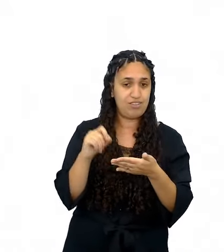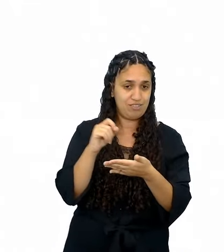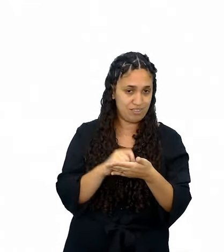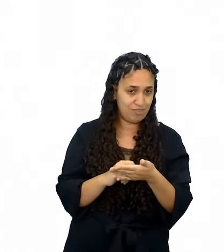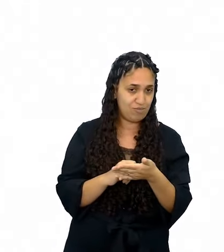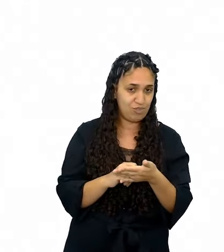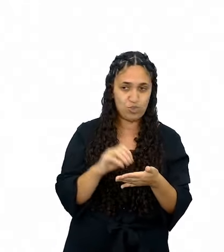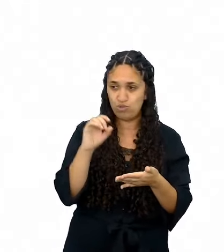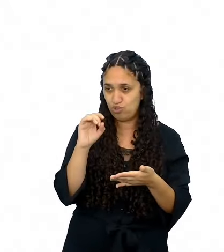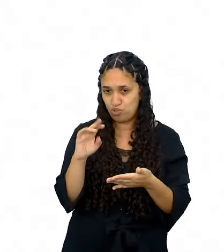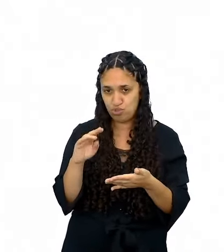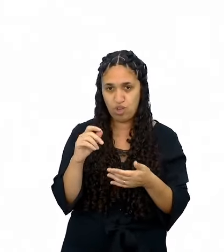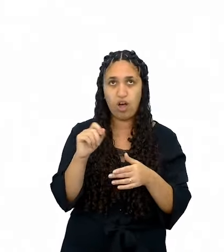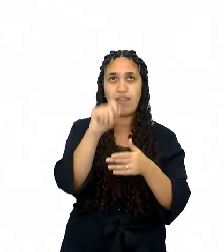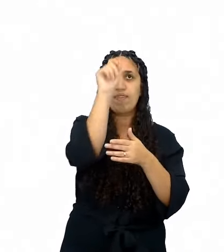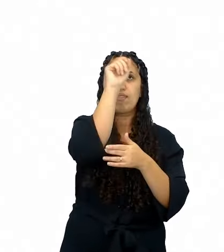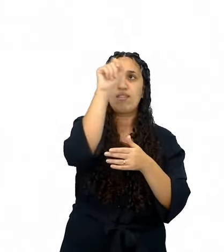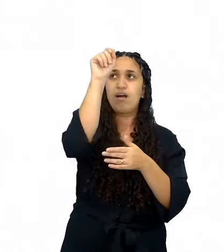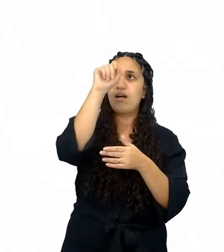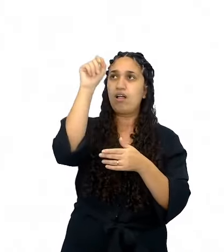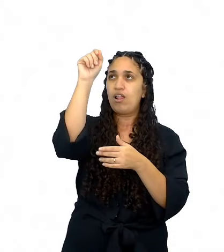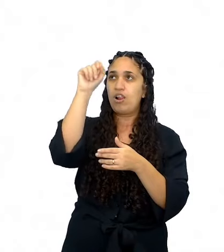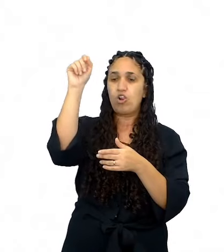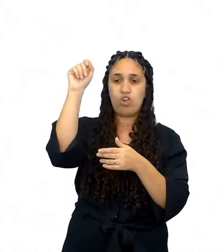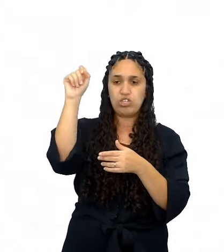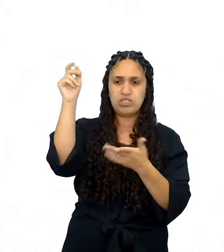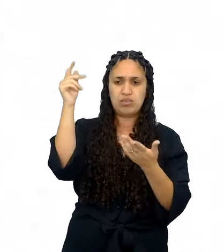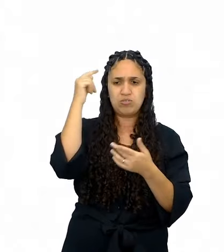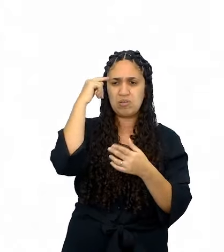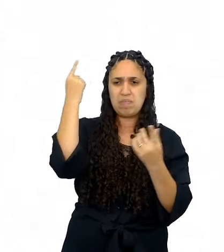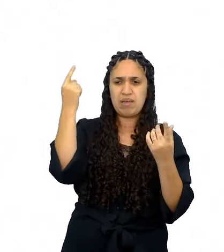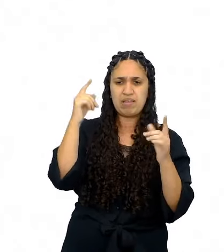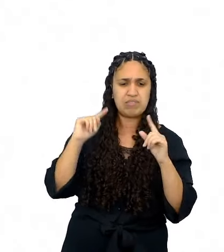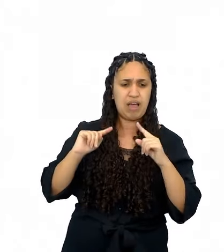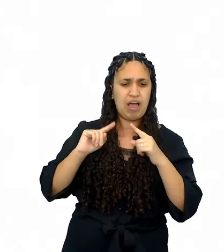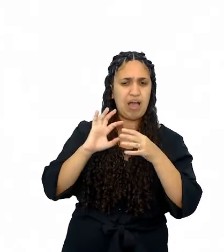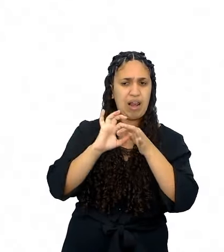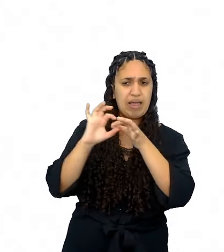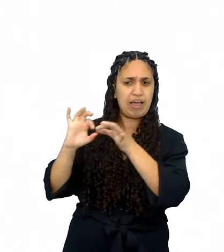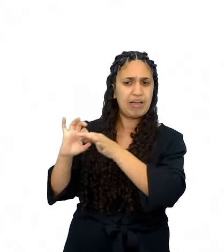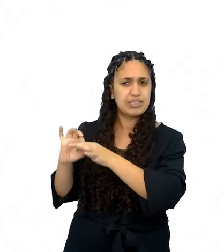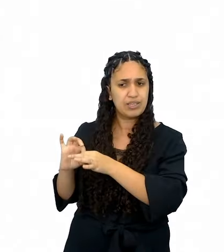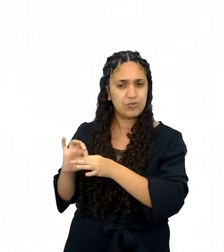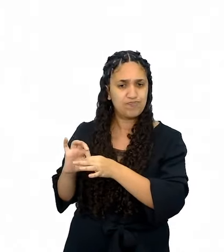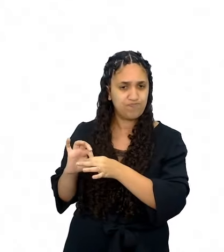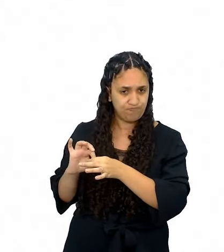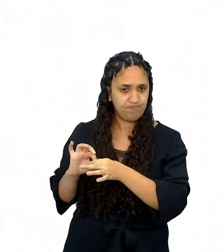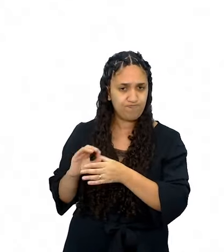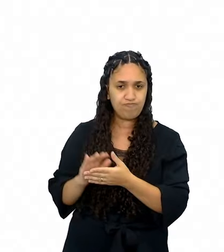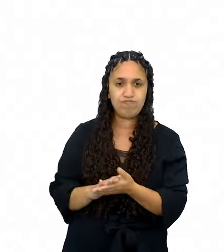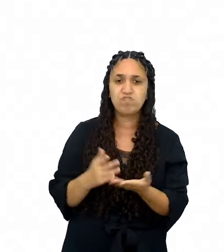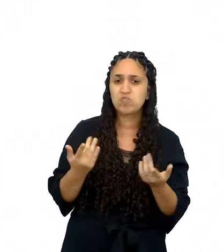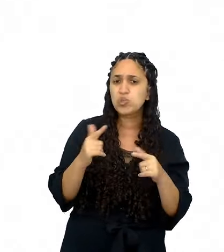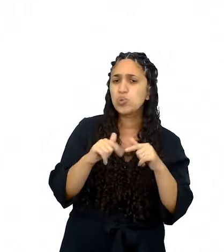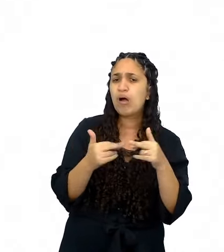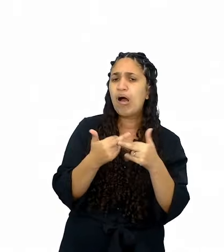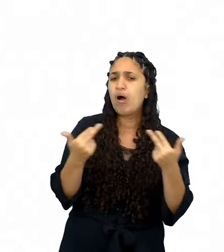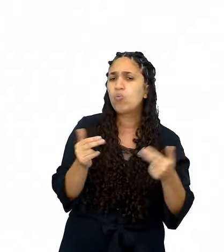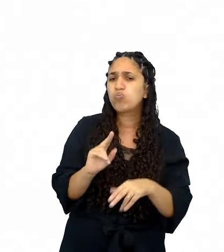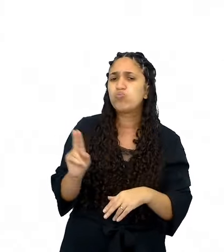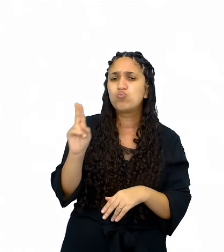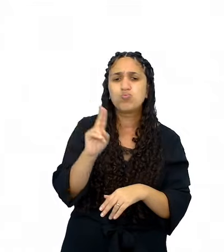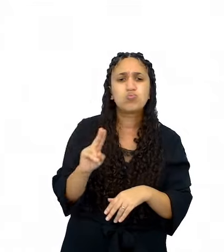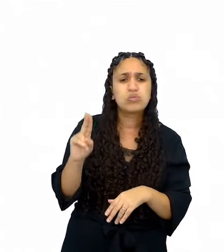Quais recursos coesivos usar para que esse resumo fique bem escrito? Na